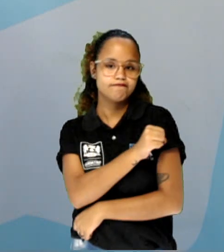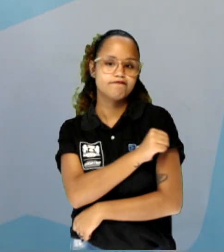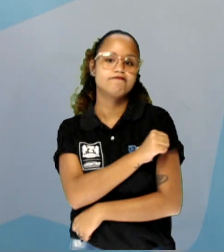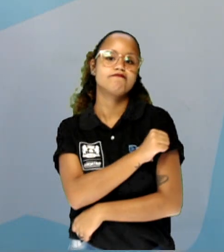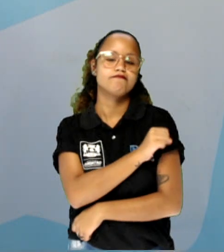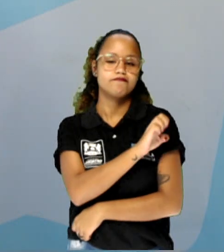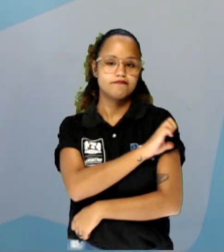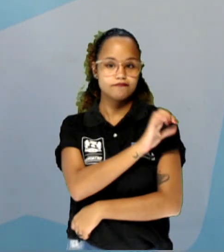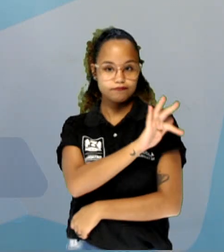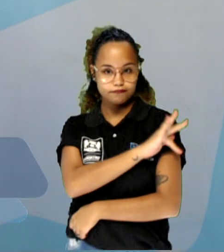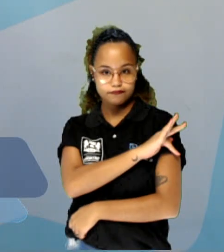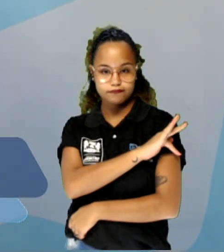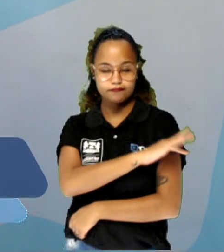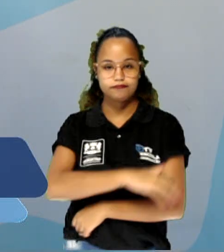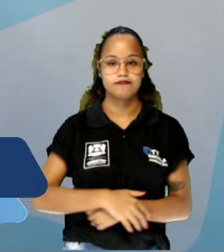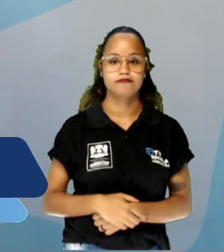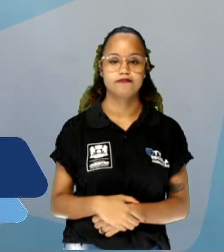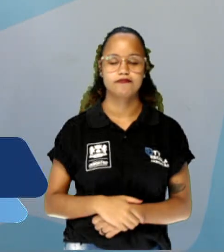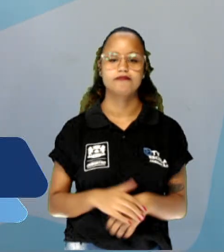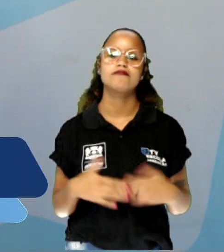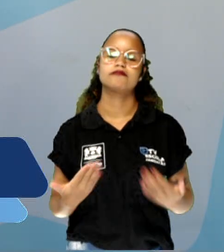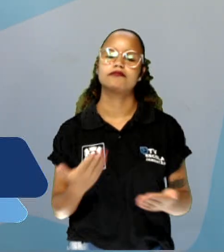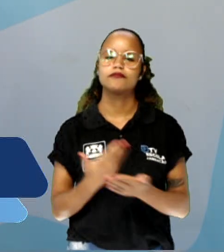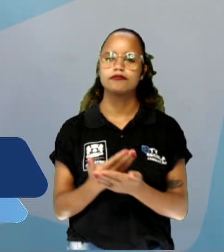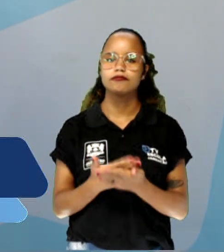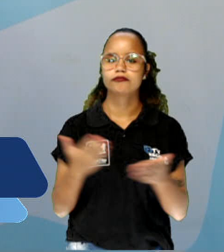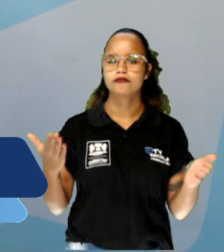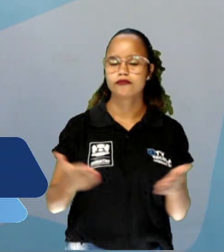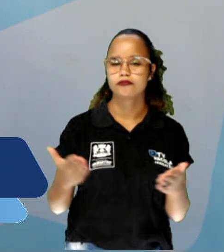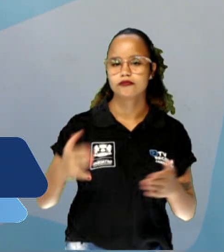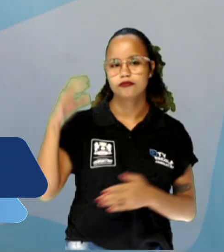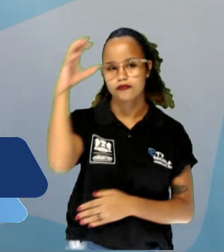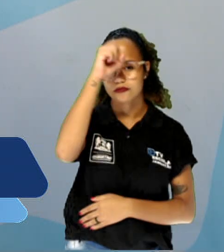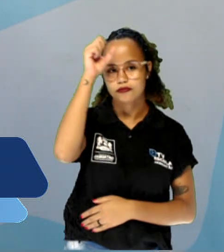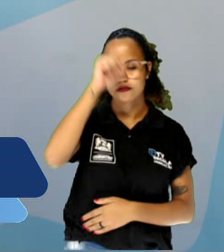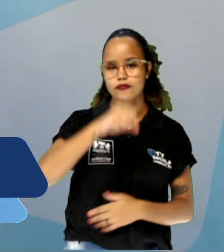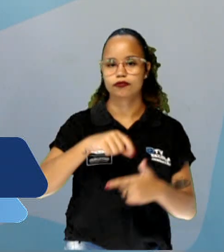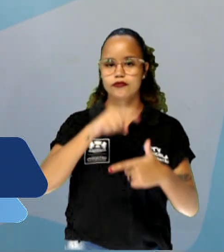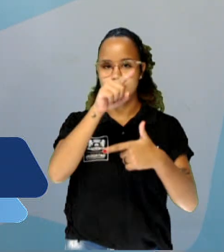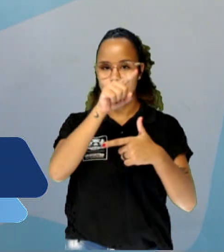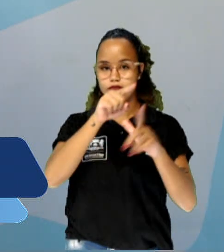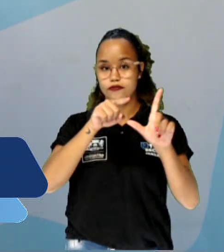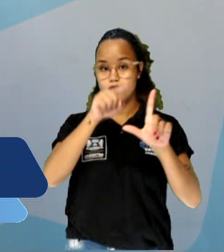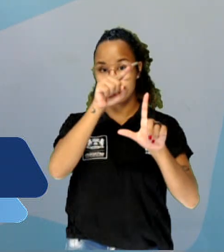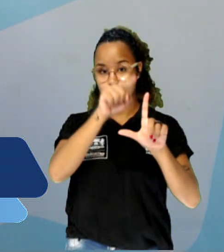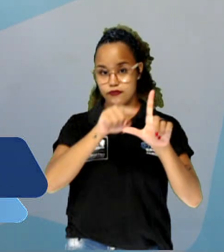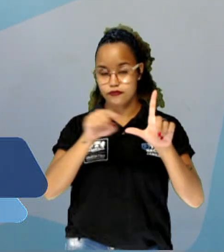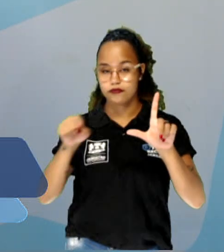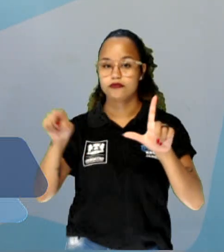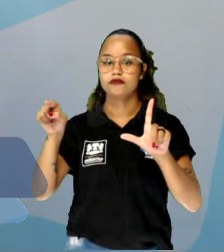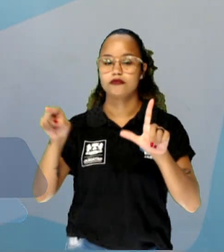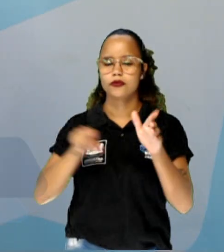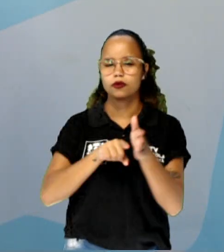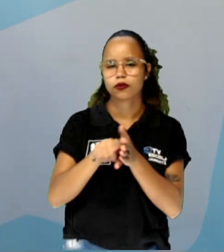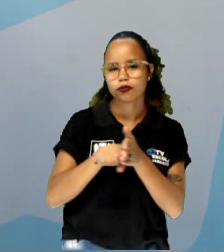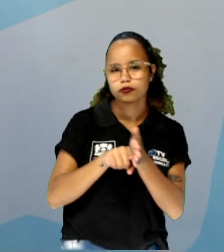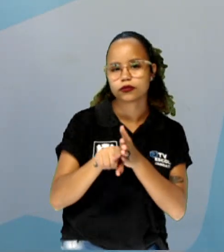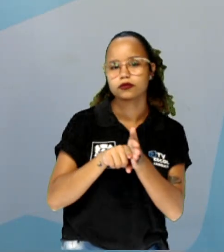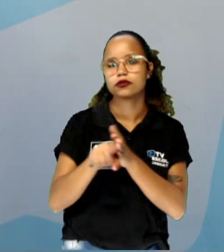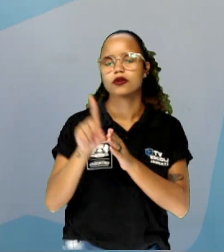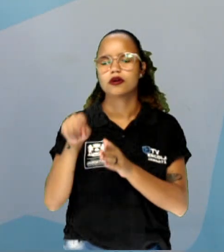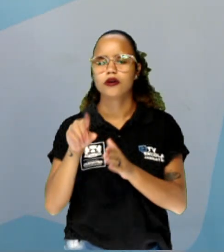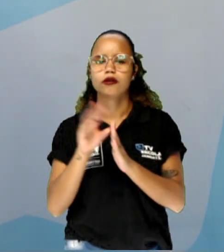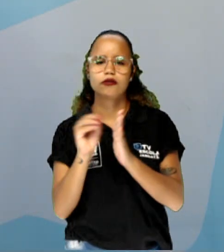do ensino fundamental. Na aula de hoje nós vamos aprender os gráficos de pesquisas, tá? Que é um assunto que é assim,